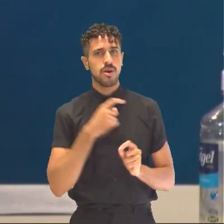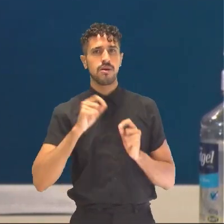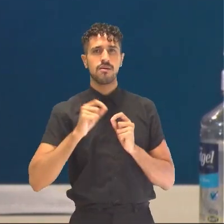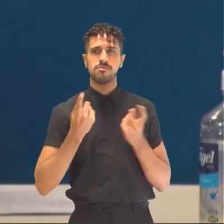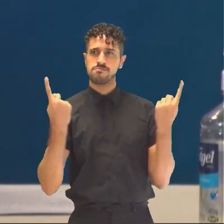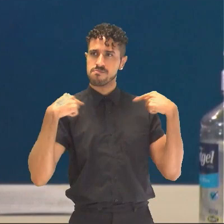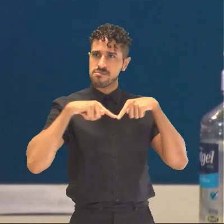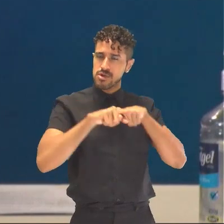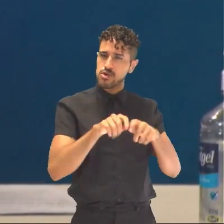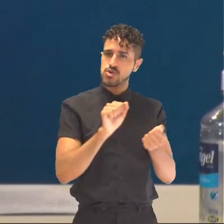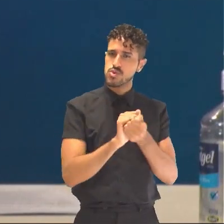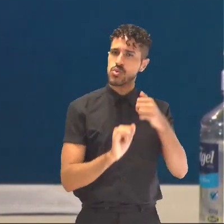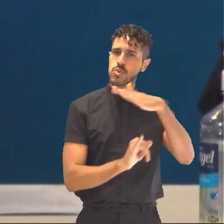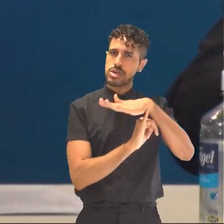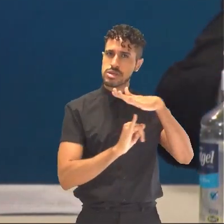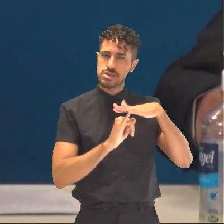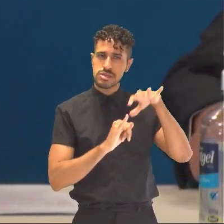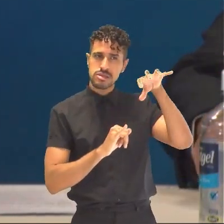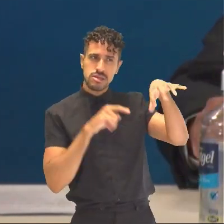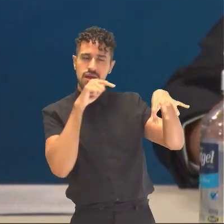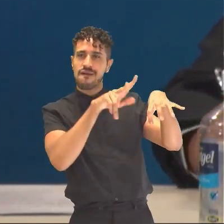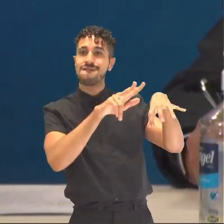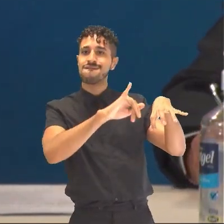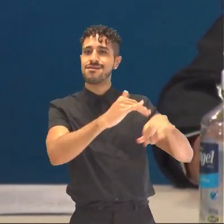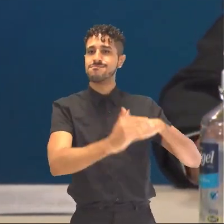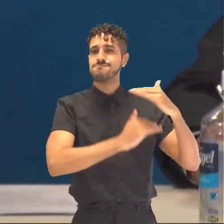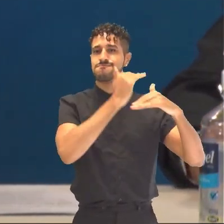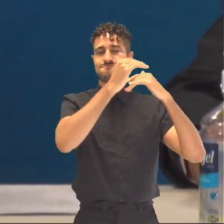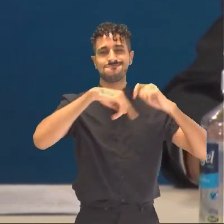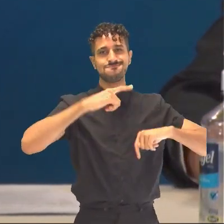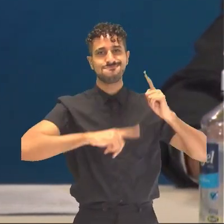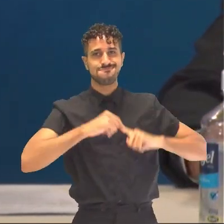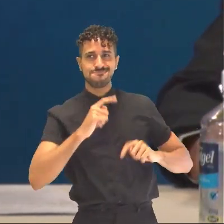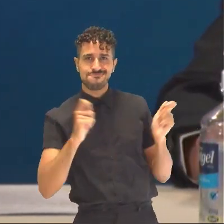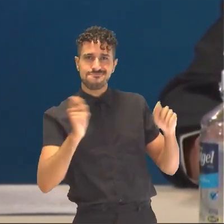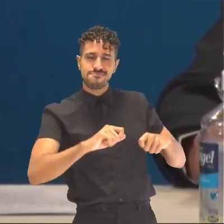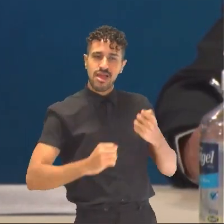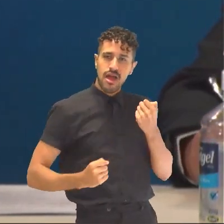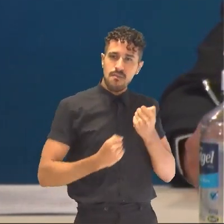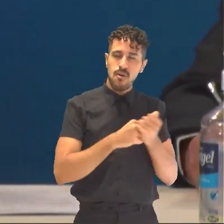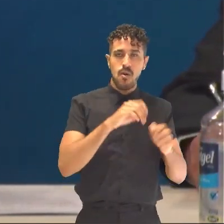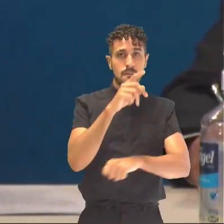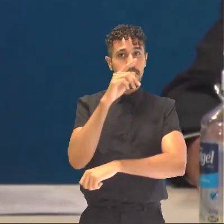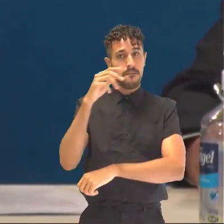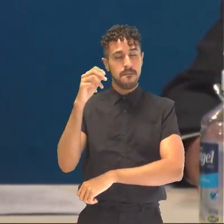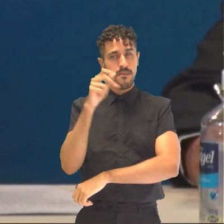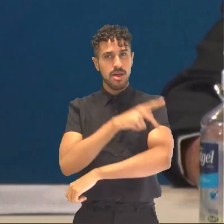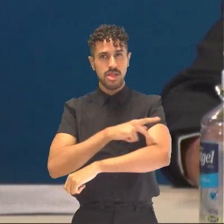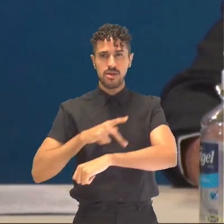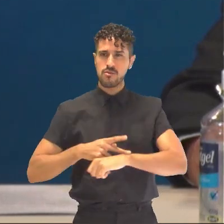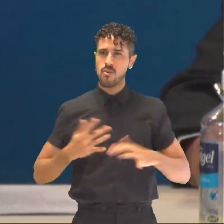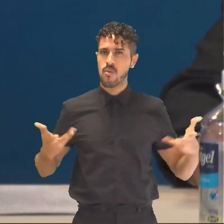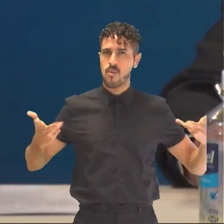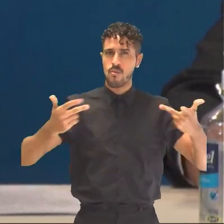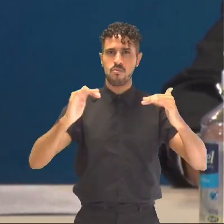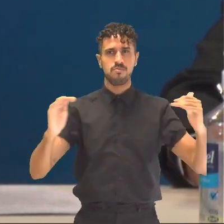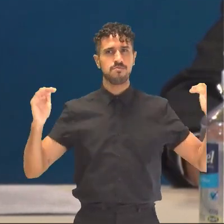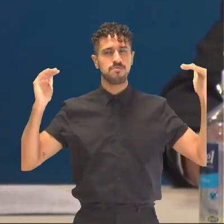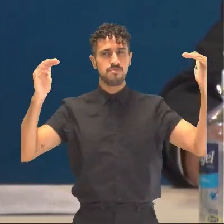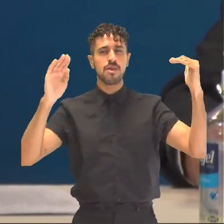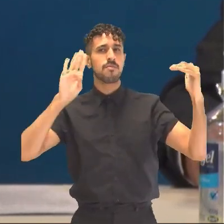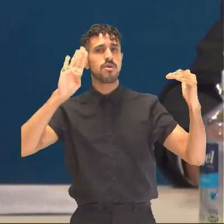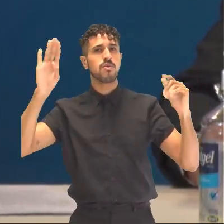essa parceria com uma instituição que vai desenvolver uma ferramenta de apoio pedagógico de altíssima qualidade,